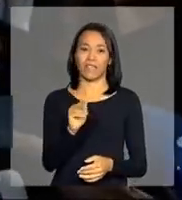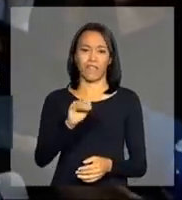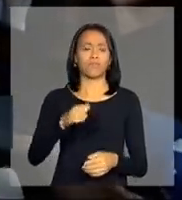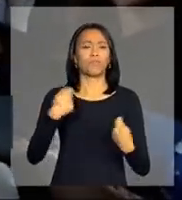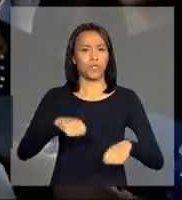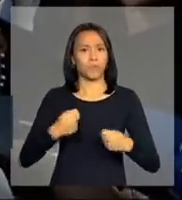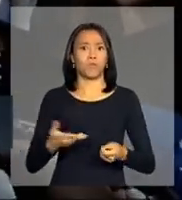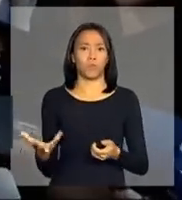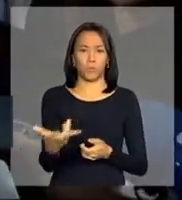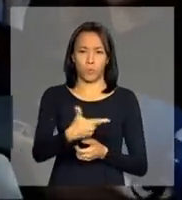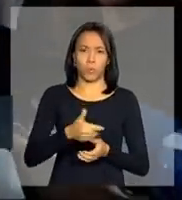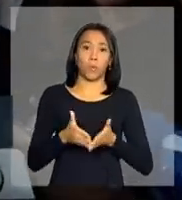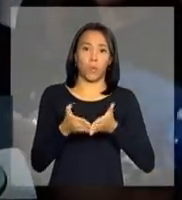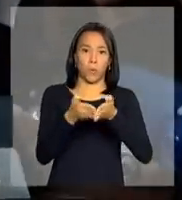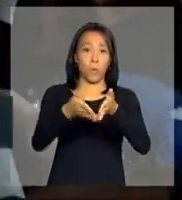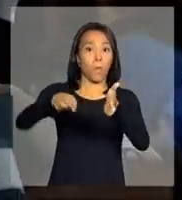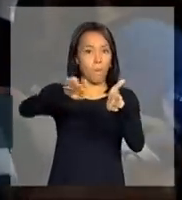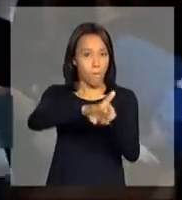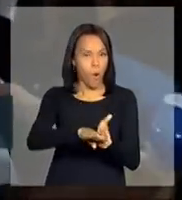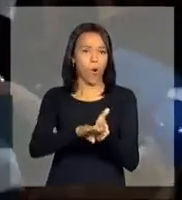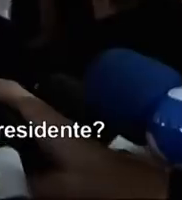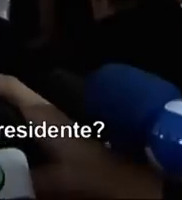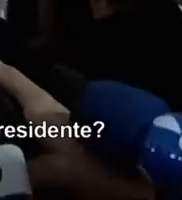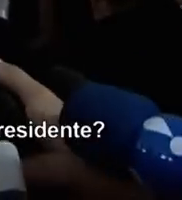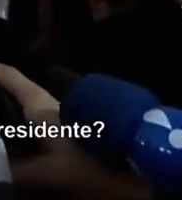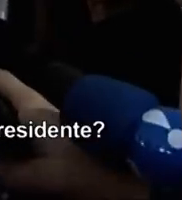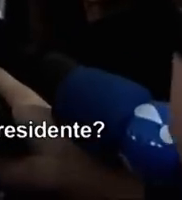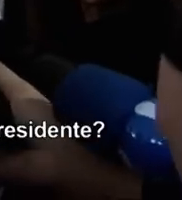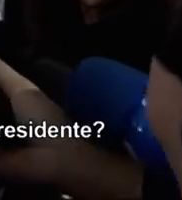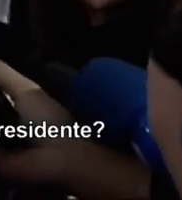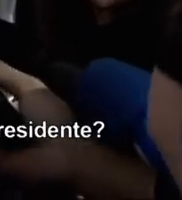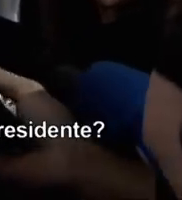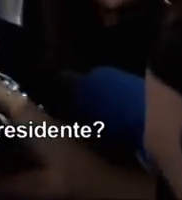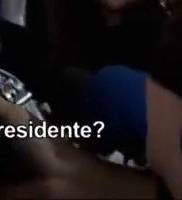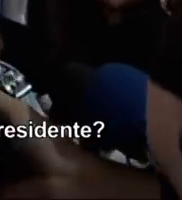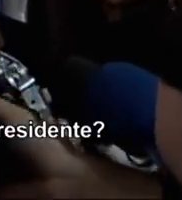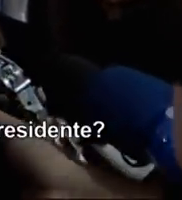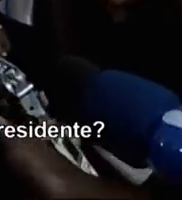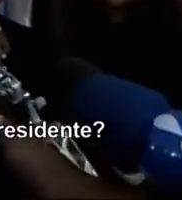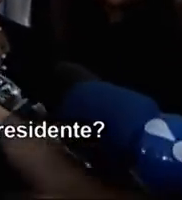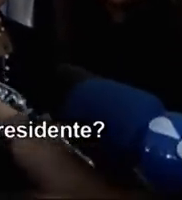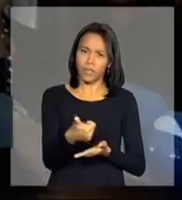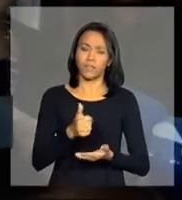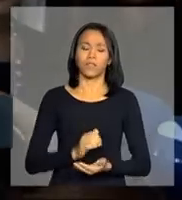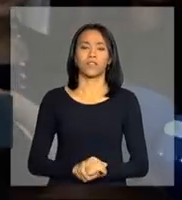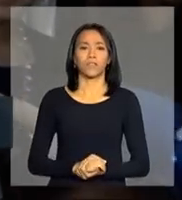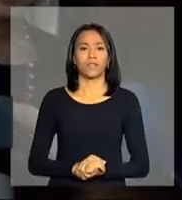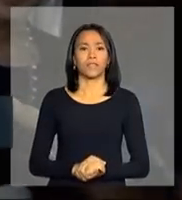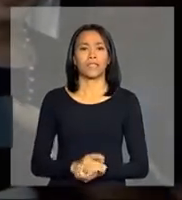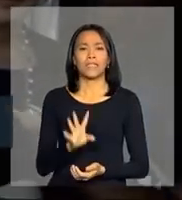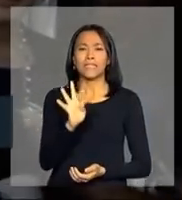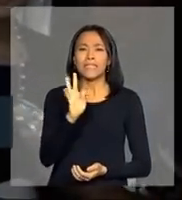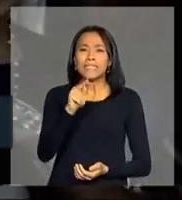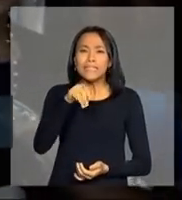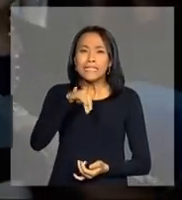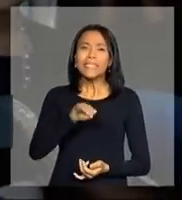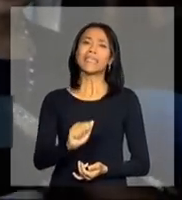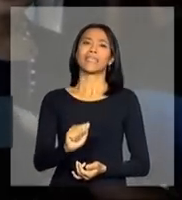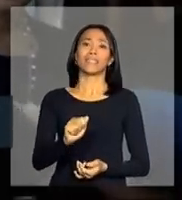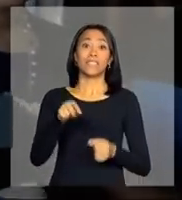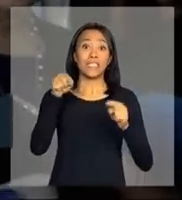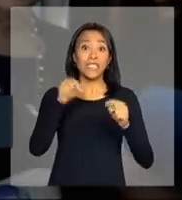portos eficientes, por isso que nós precisamos de aeroportos. Minha querida, Tânia querida, isso é